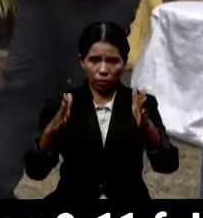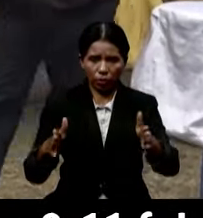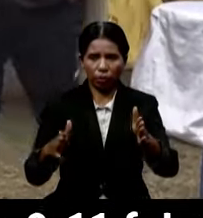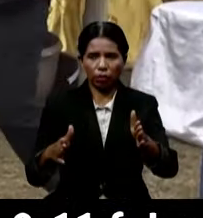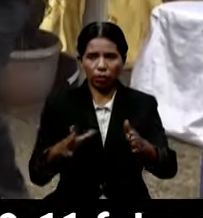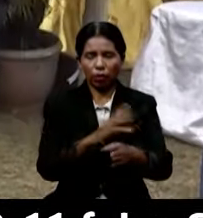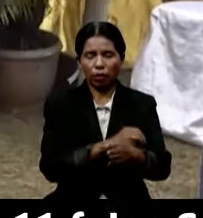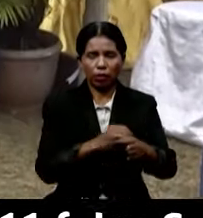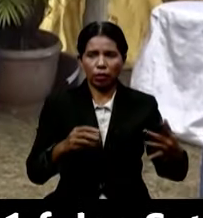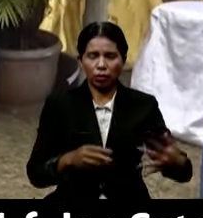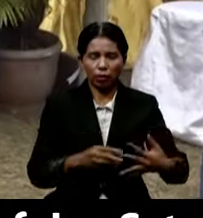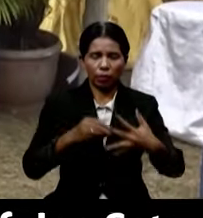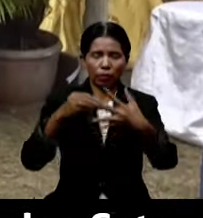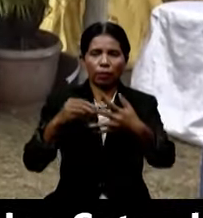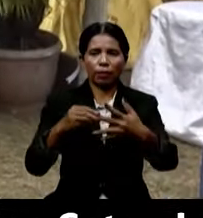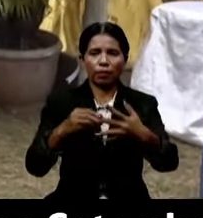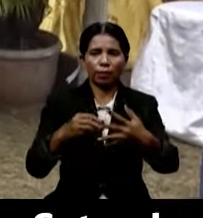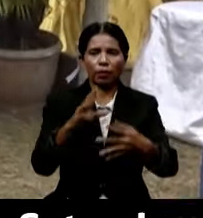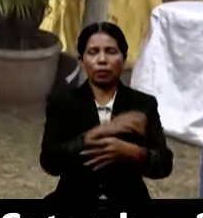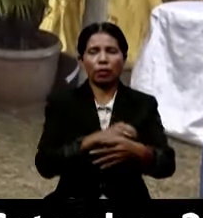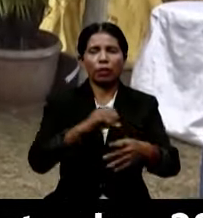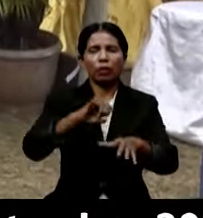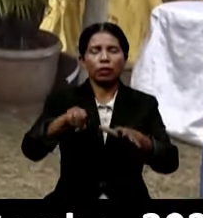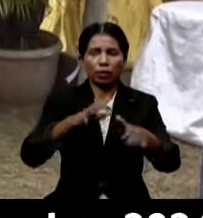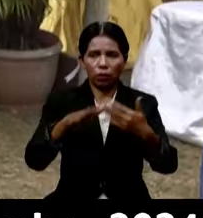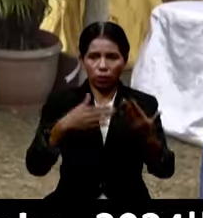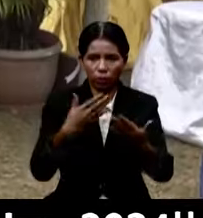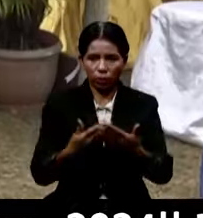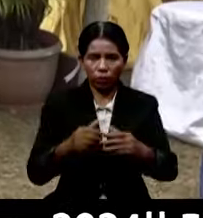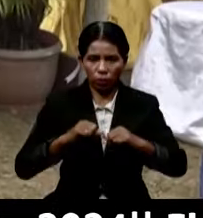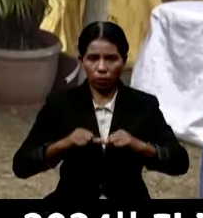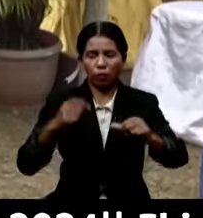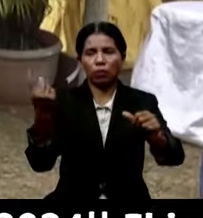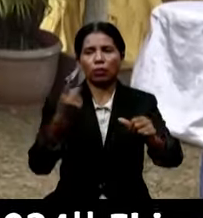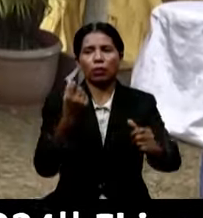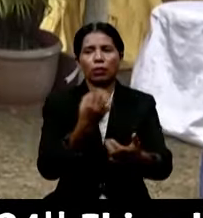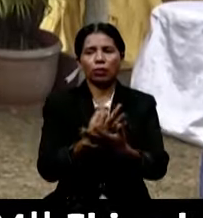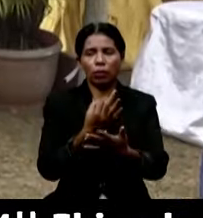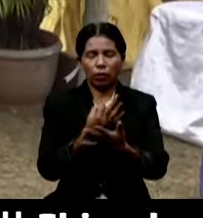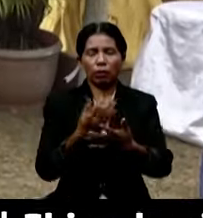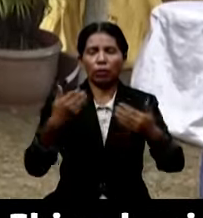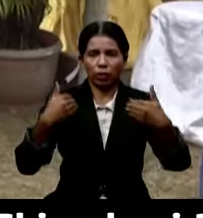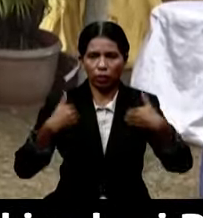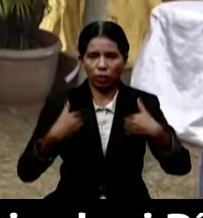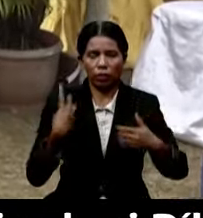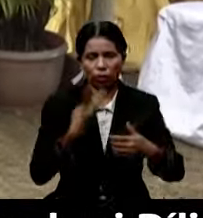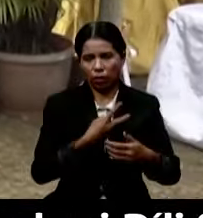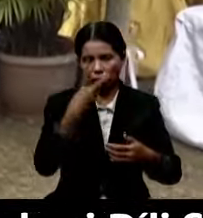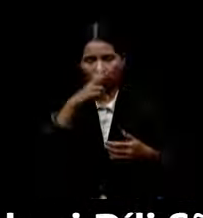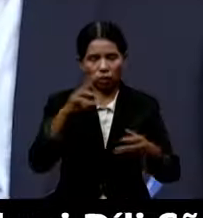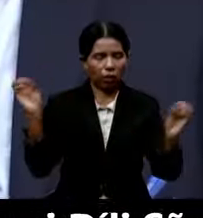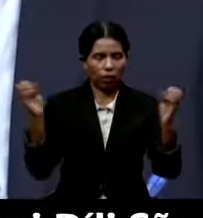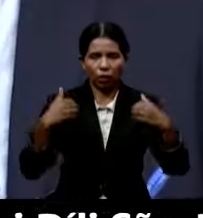profissional ou regime especial enquanto regime geral sira continua mantém o salário na mesma kia ita hare kata kelai